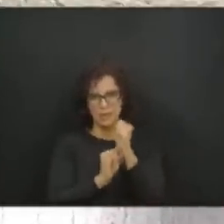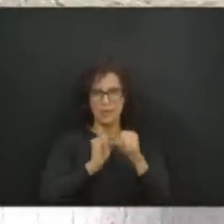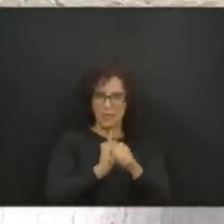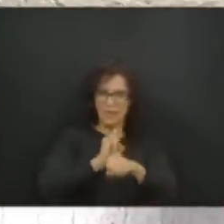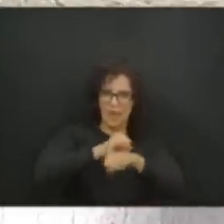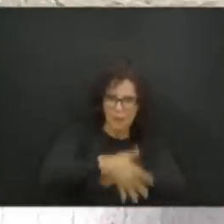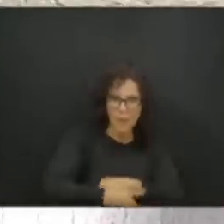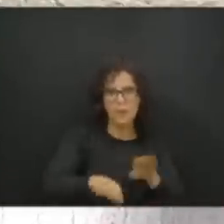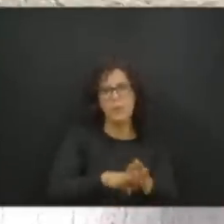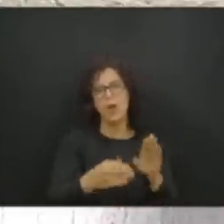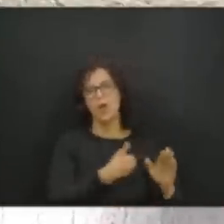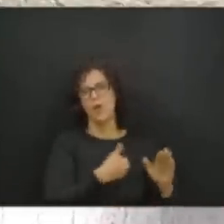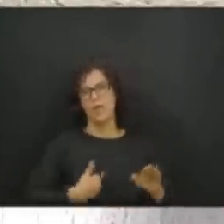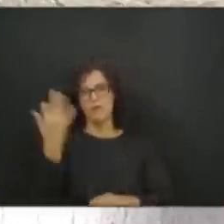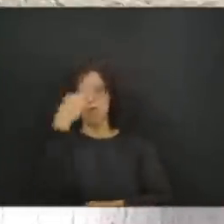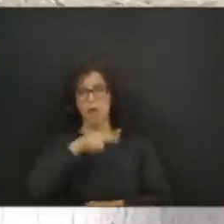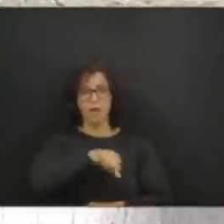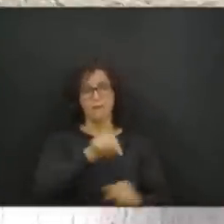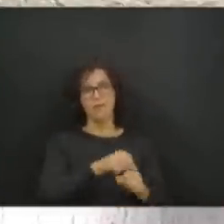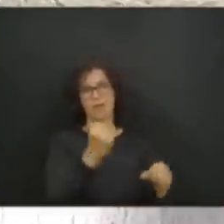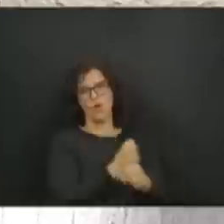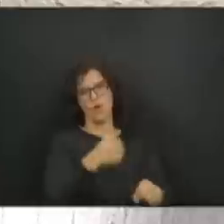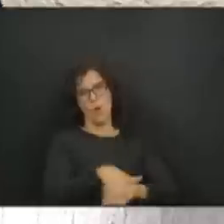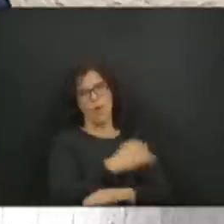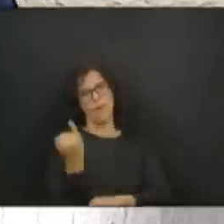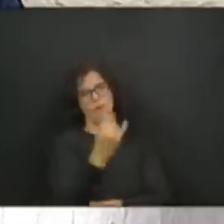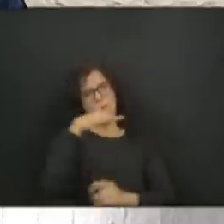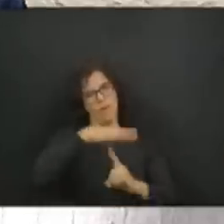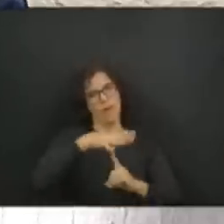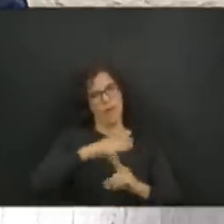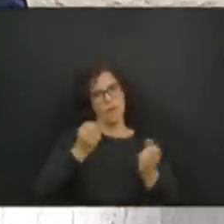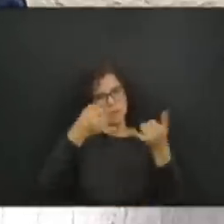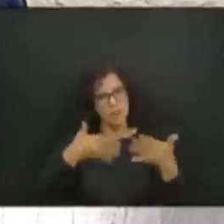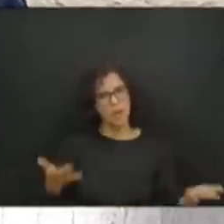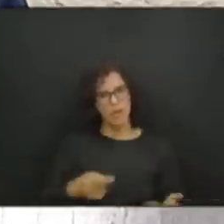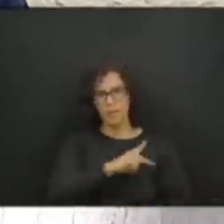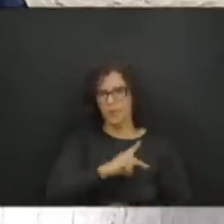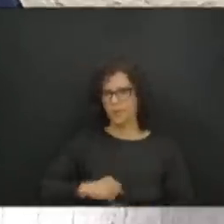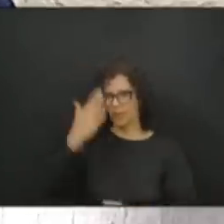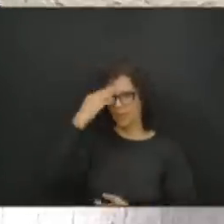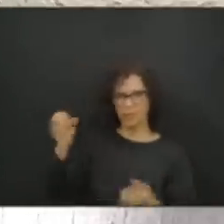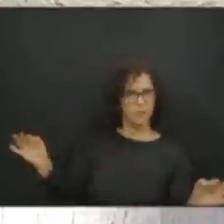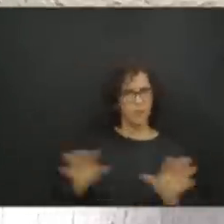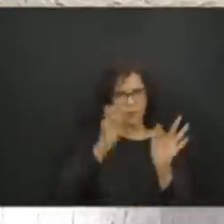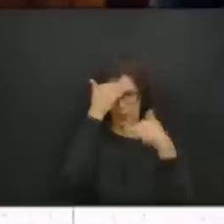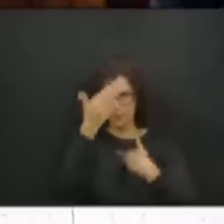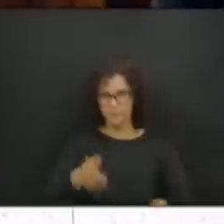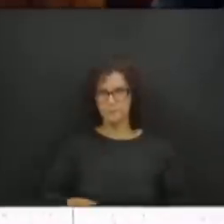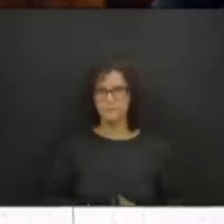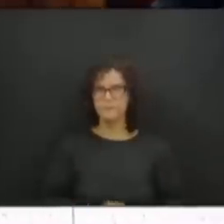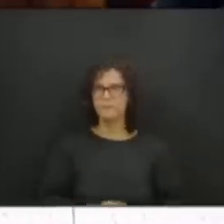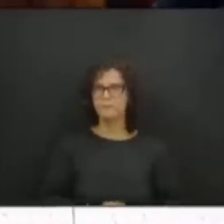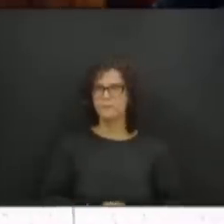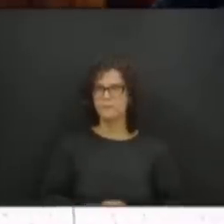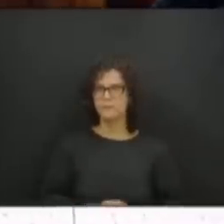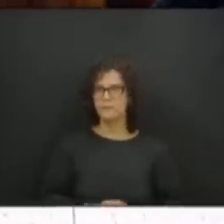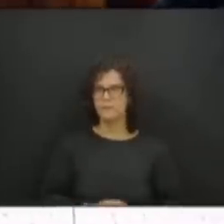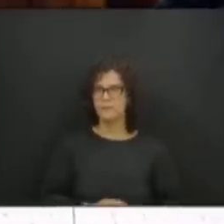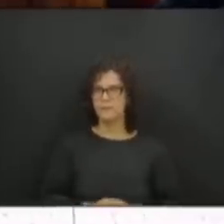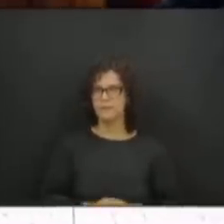esse sonho do Noroeste então importante estado do Paraná era isso que eu queria dizer Presidente para ele obrigado